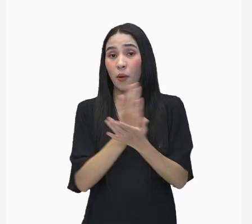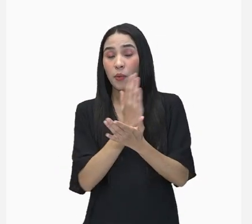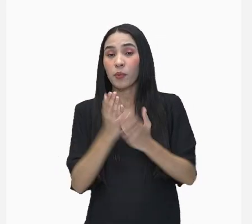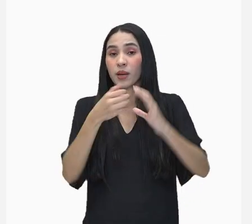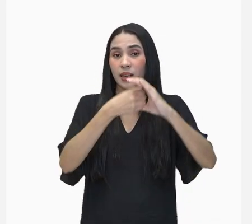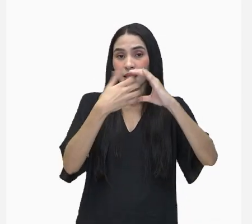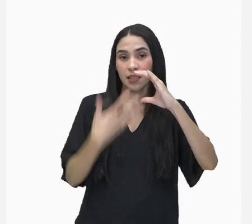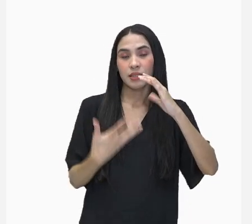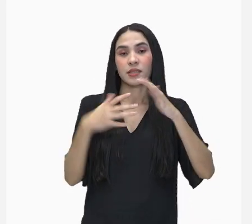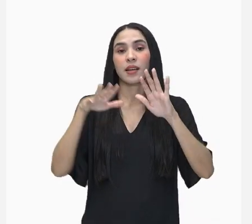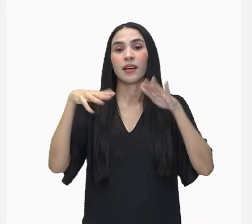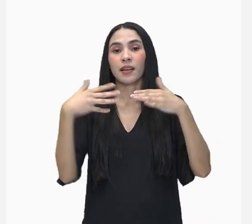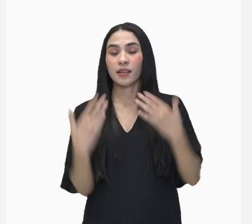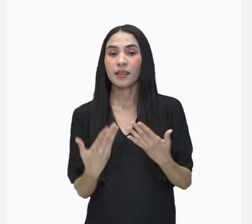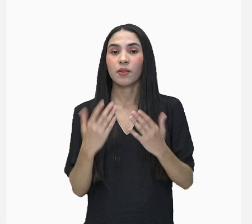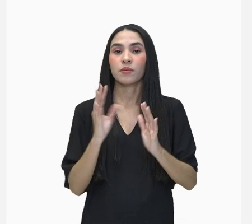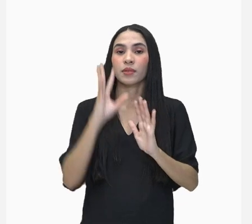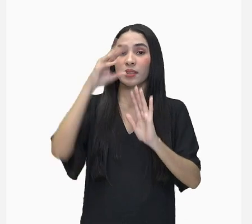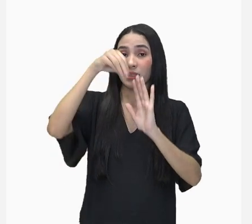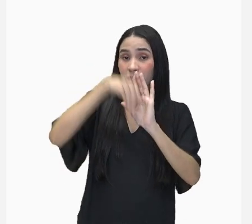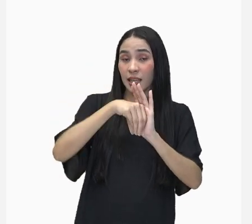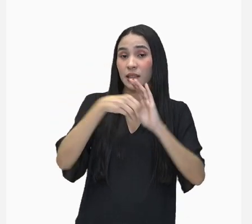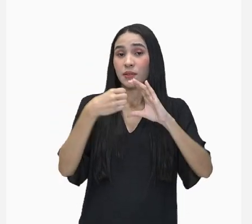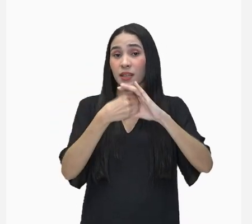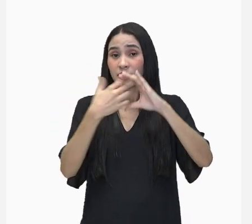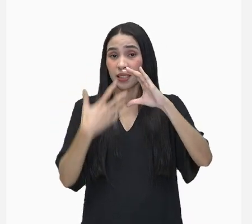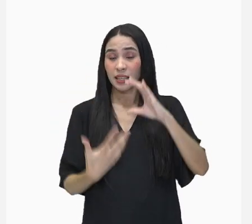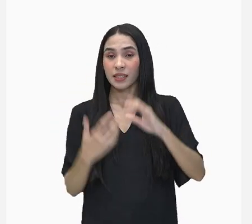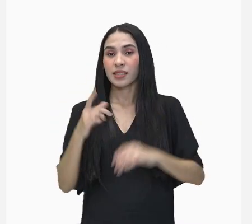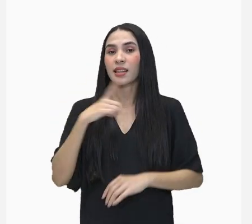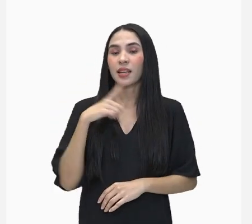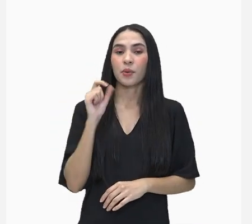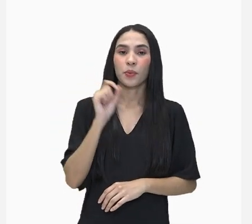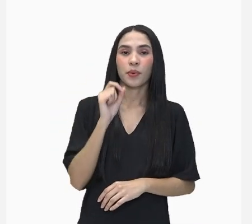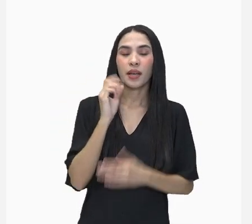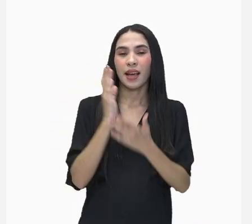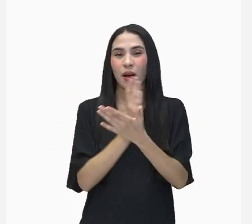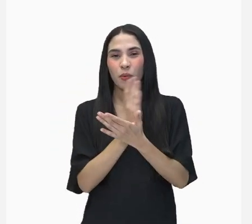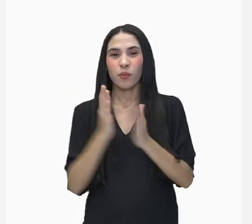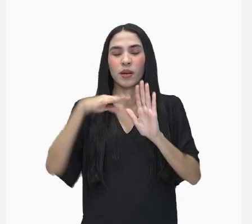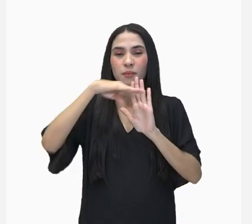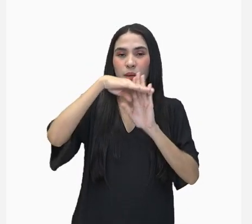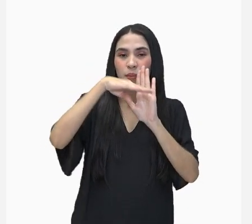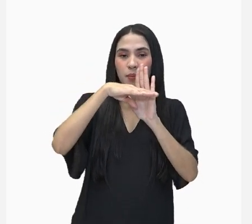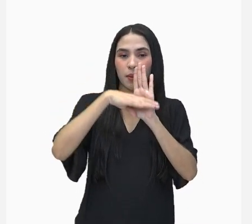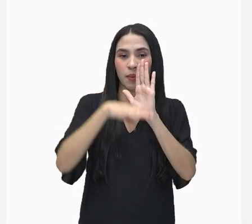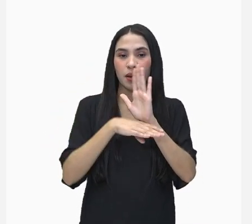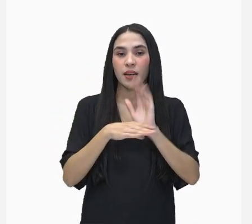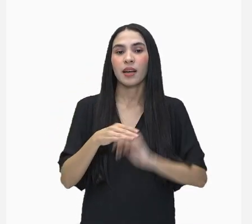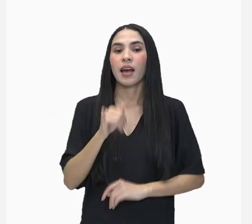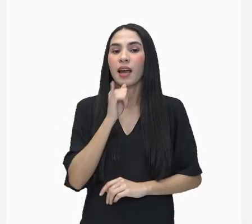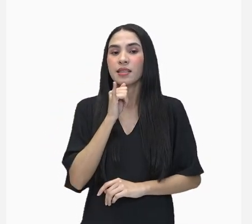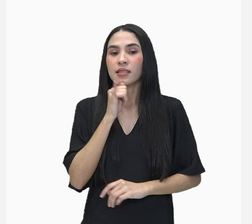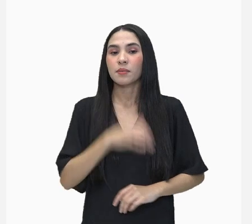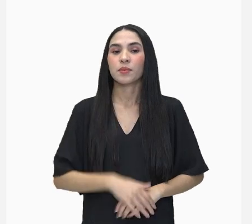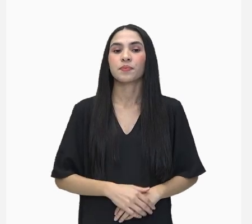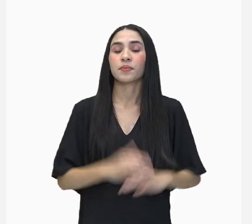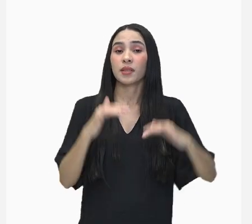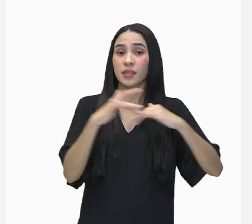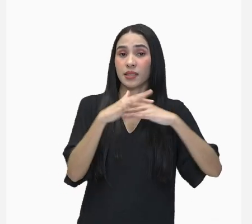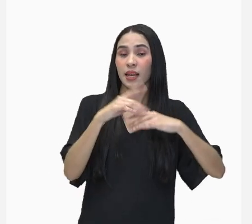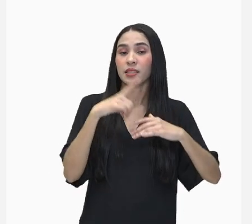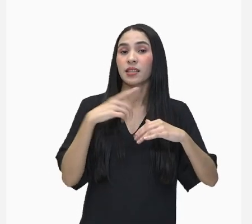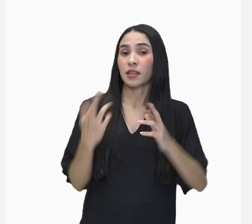características. Então, dentro dessas funções das cidades, nós temos algumas classificações. Nós temos as cidades que têm